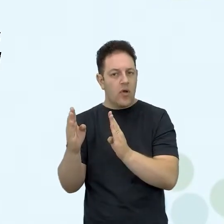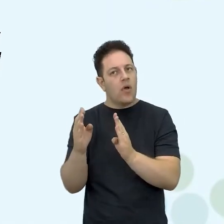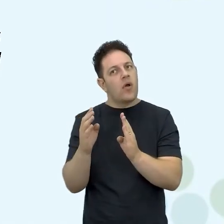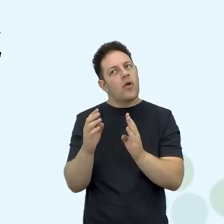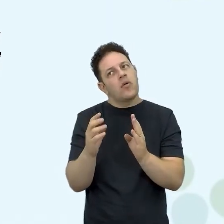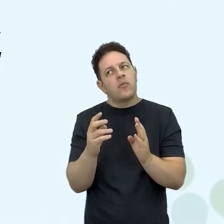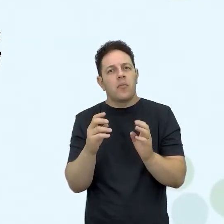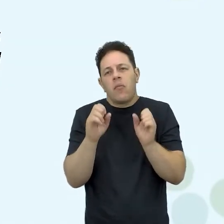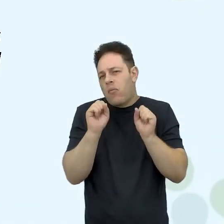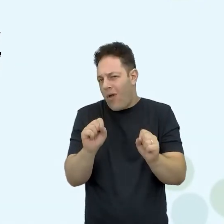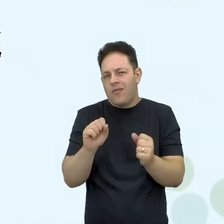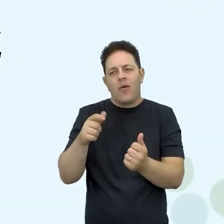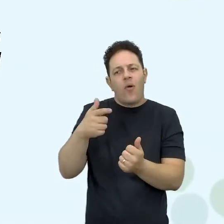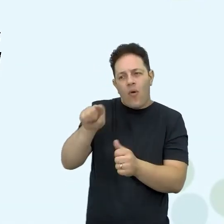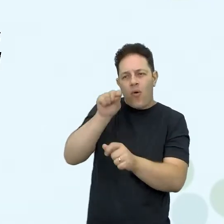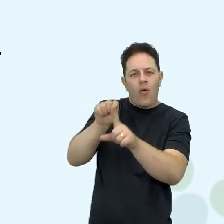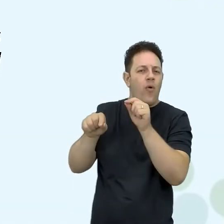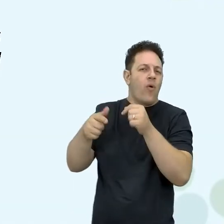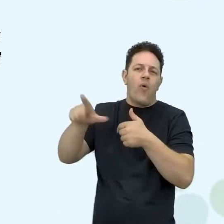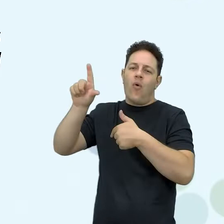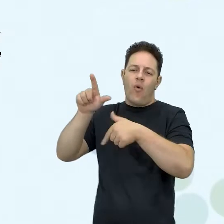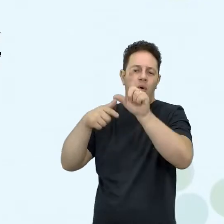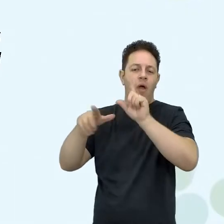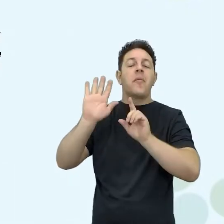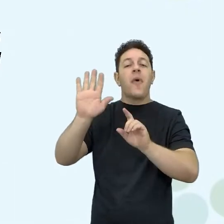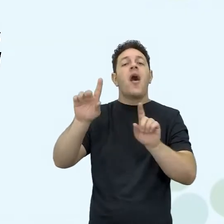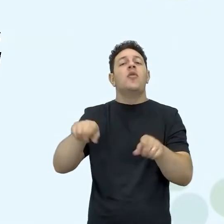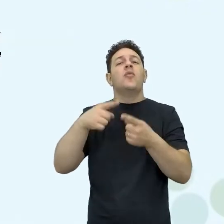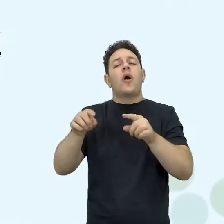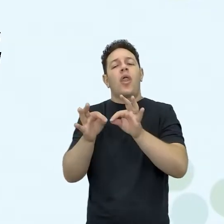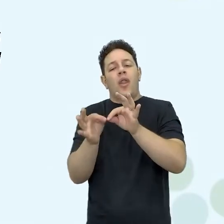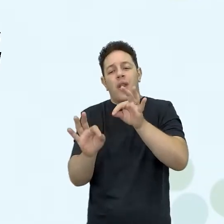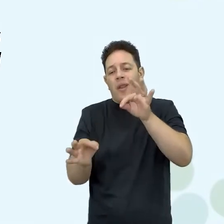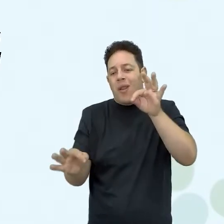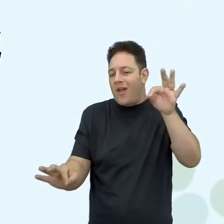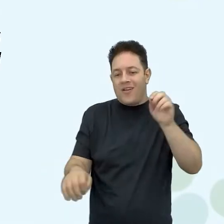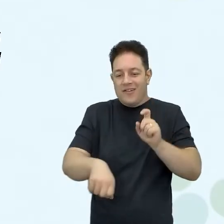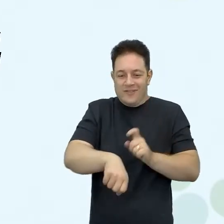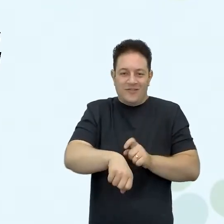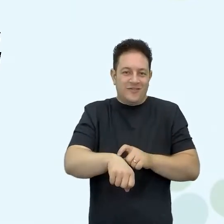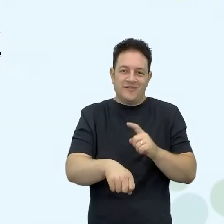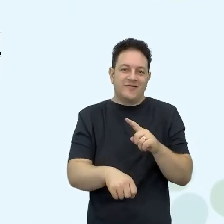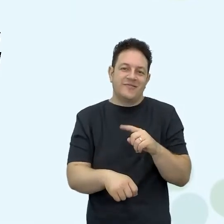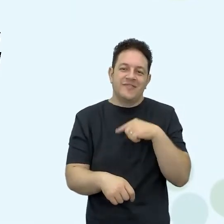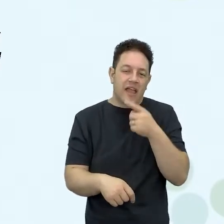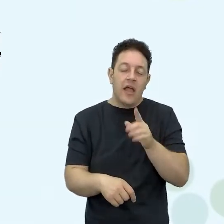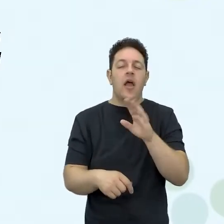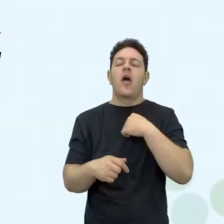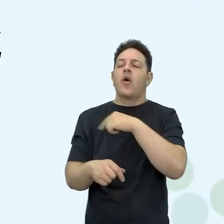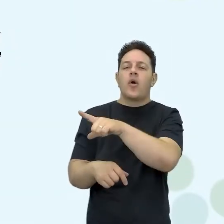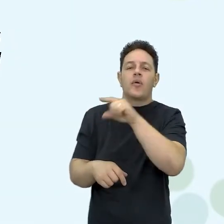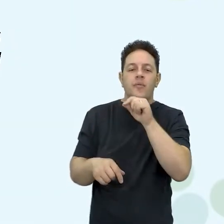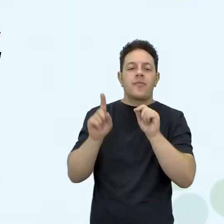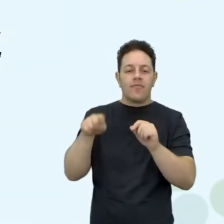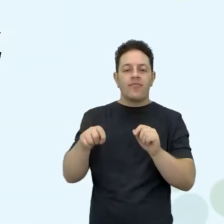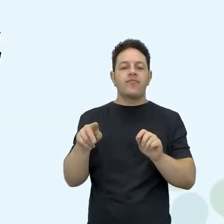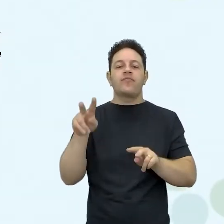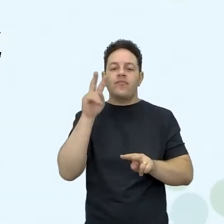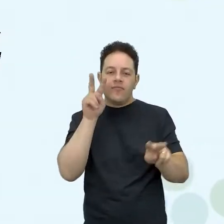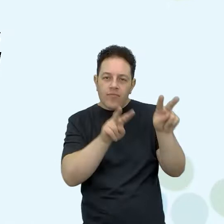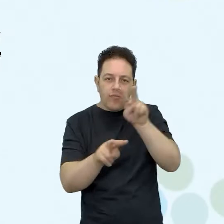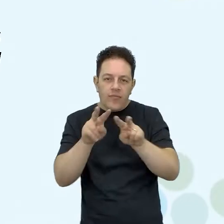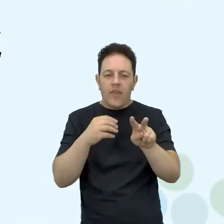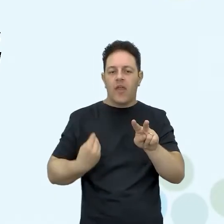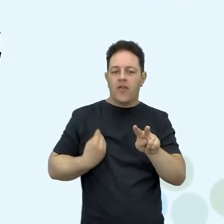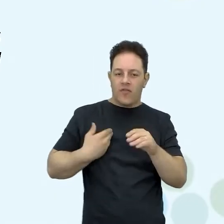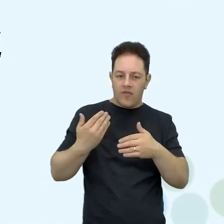escolher muitas do Racionais, mas em geral elas são muito longas, também não caberiam no programa. Eu escolhi uma canção que se chama Vivão e Vivendo, do disco